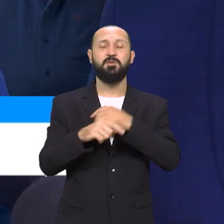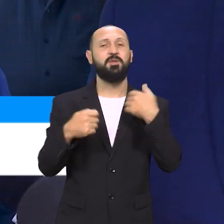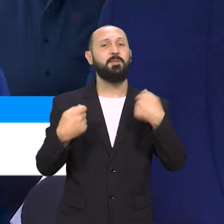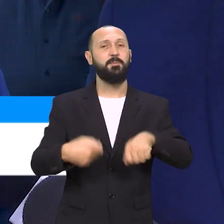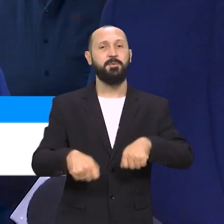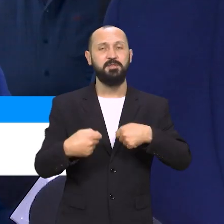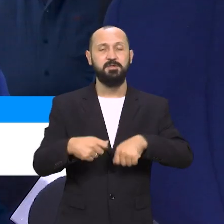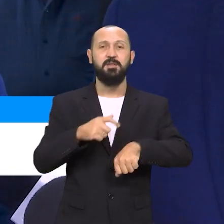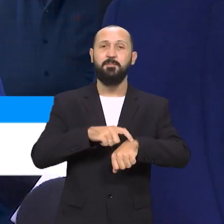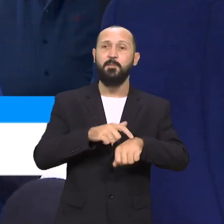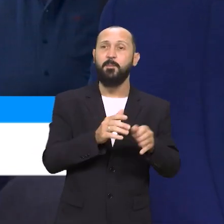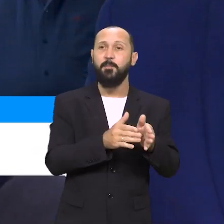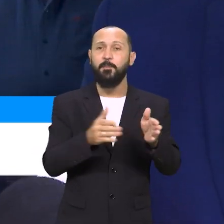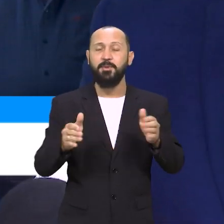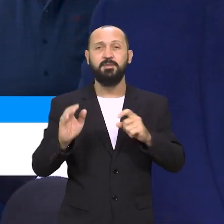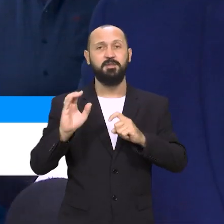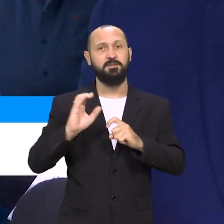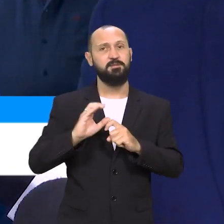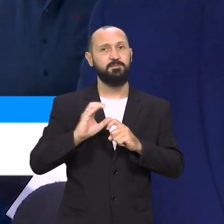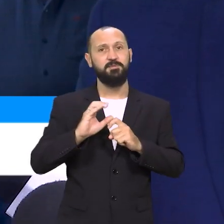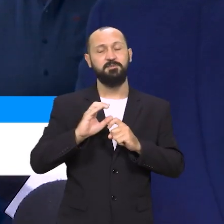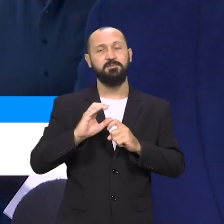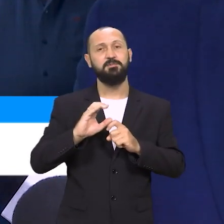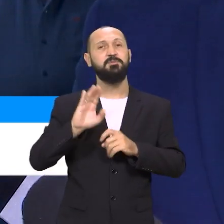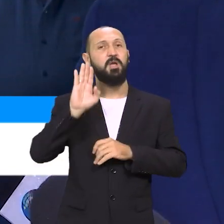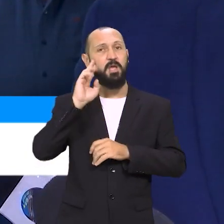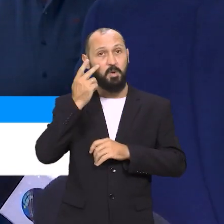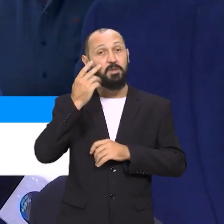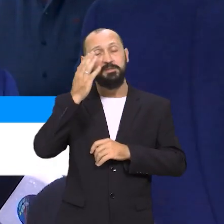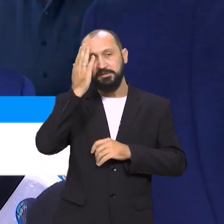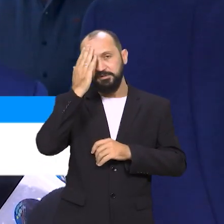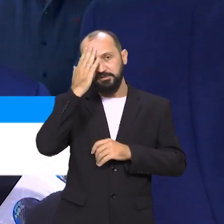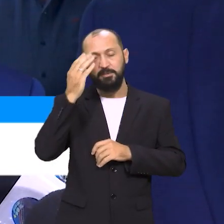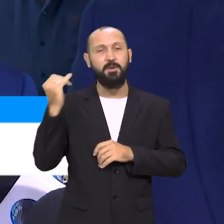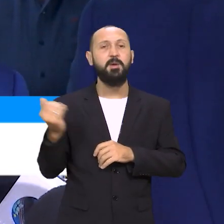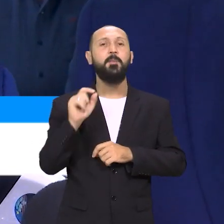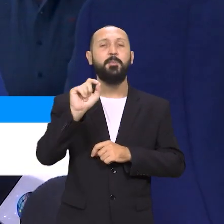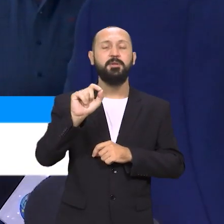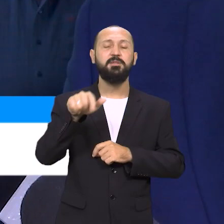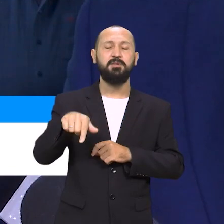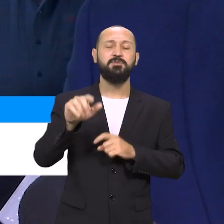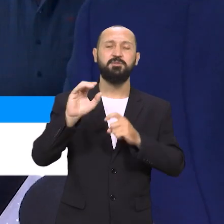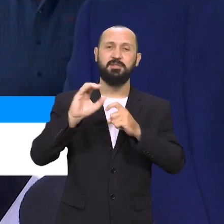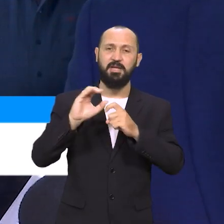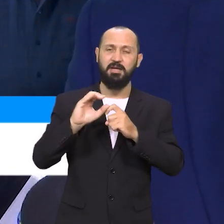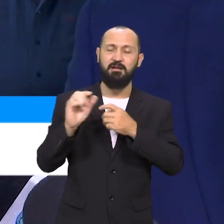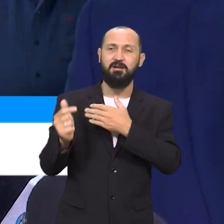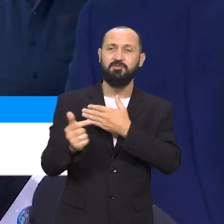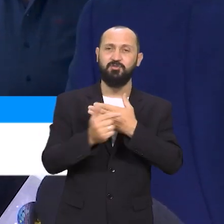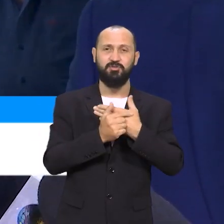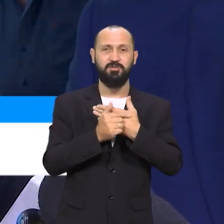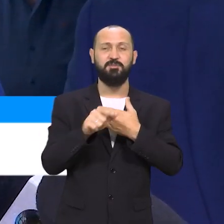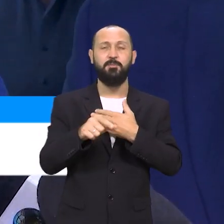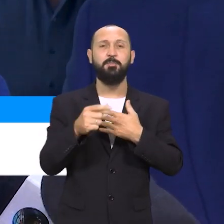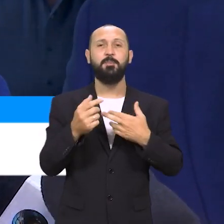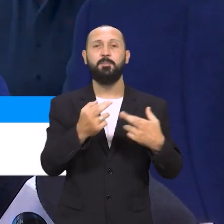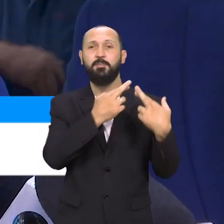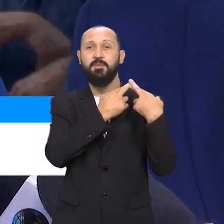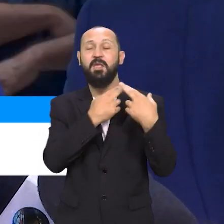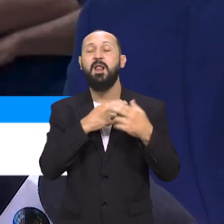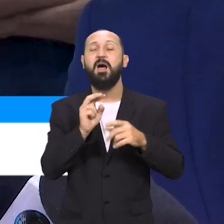para atender essa necessidade temporária da CACEMES. Reconhecido aqui o papel da CACEMES